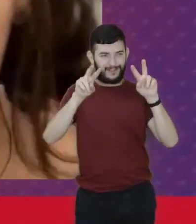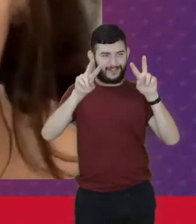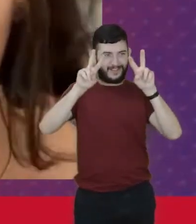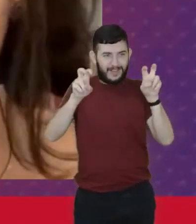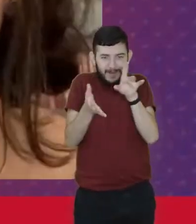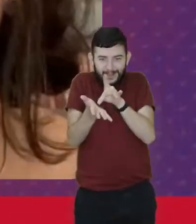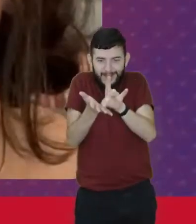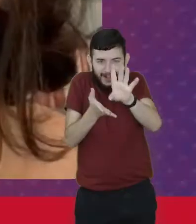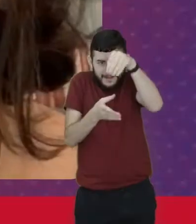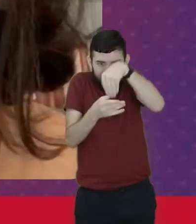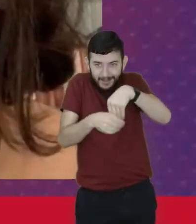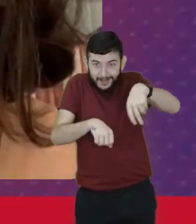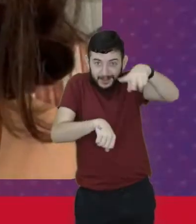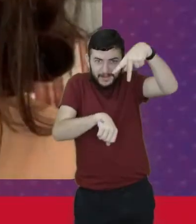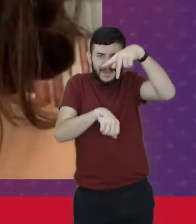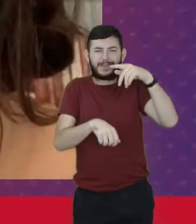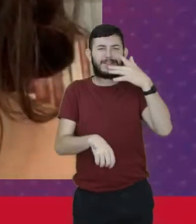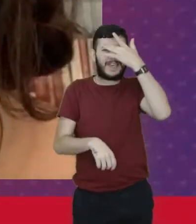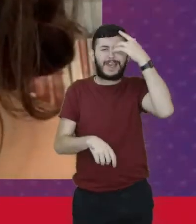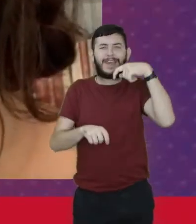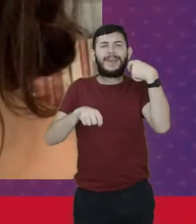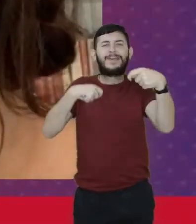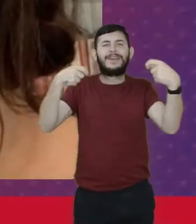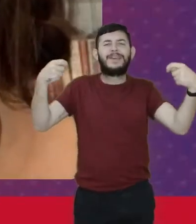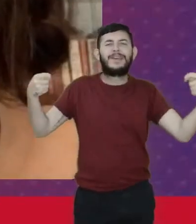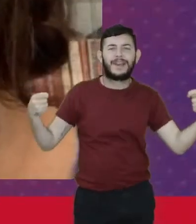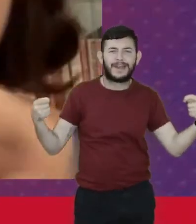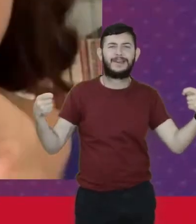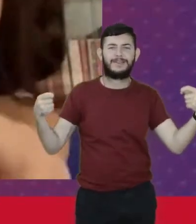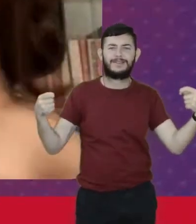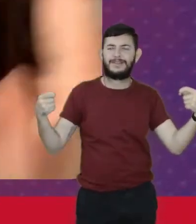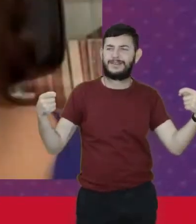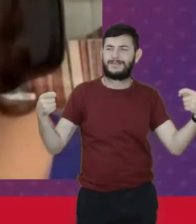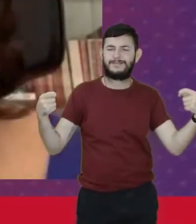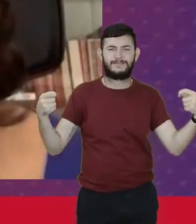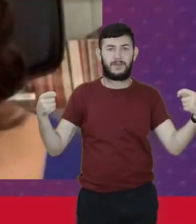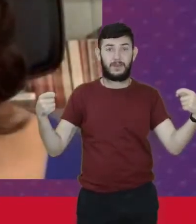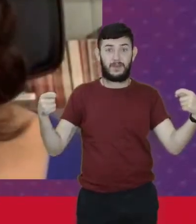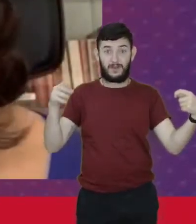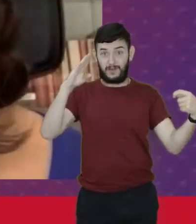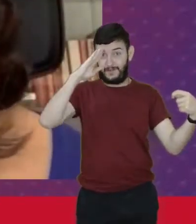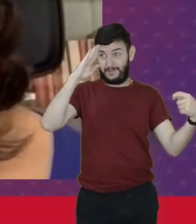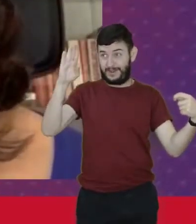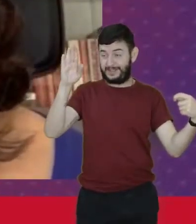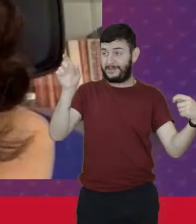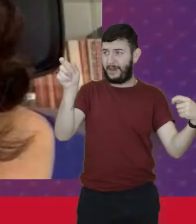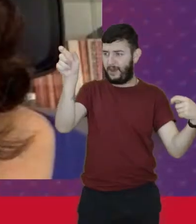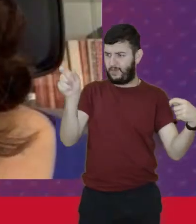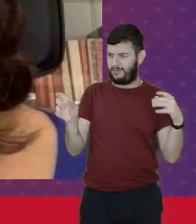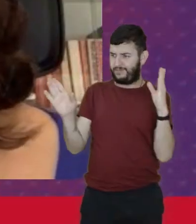entre os vários inimigos que são identificados, o principal deles são as professoras.